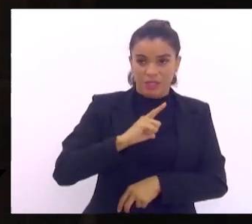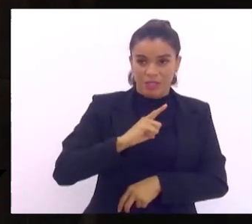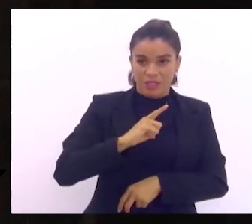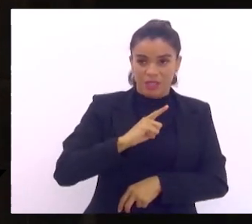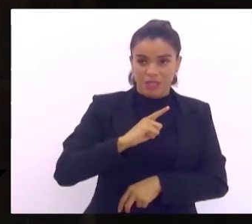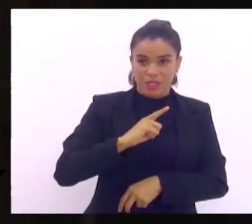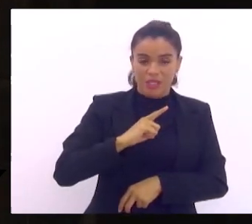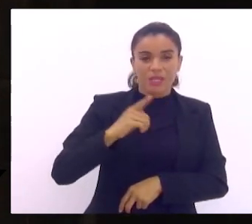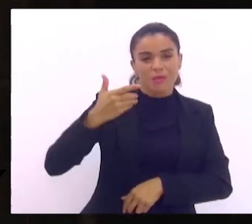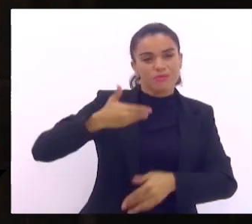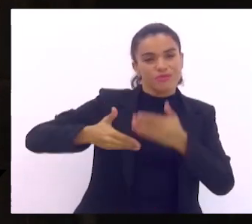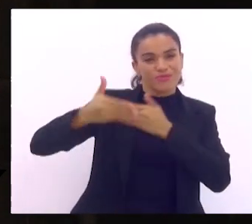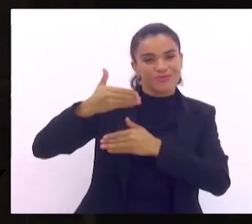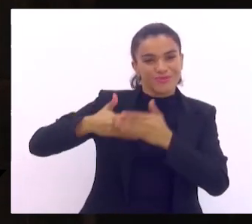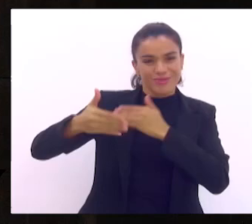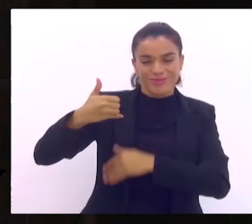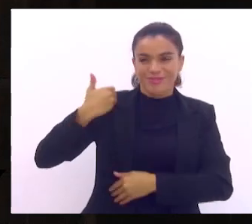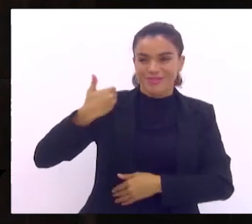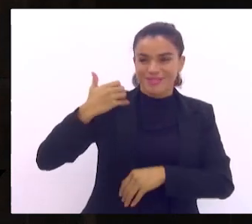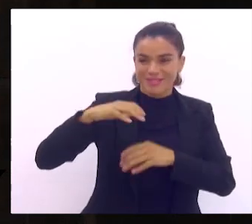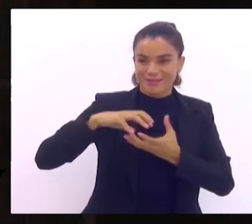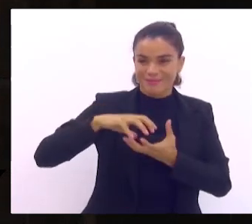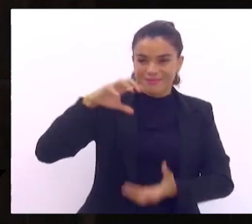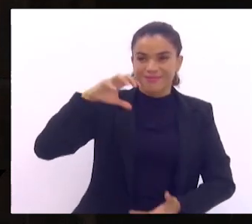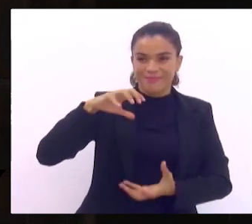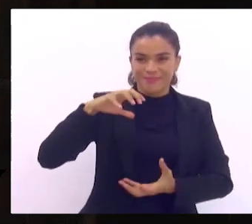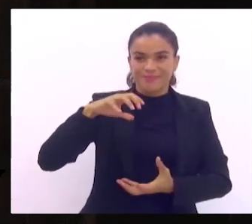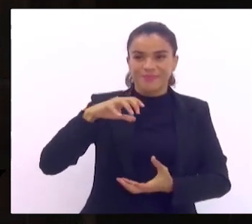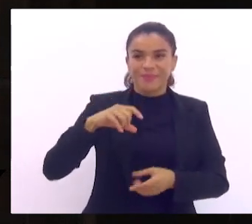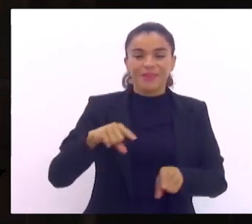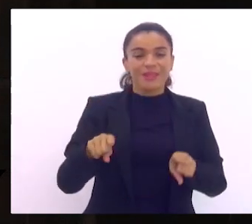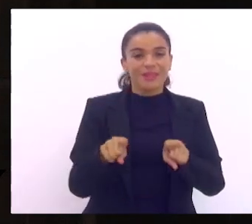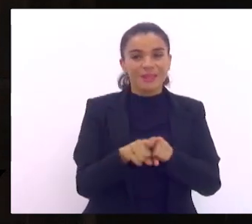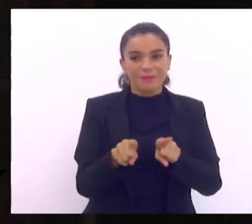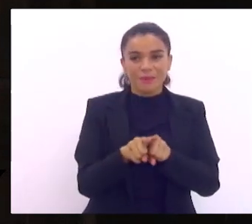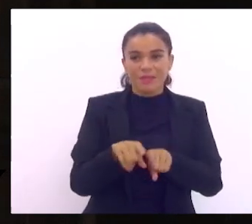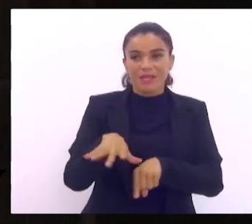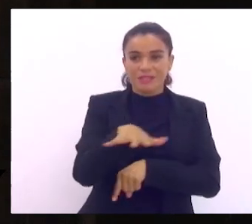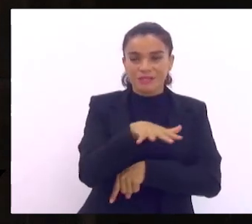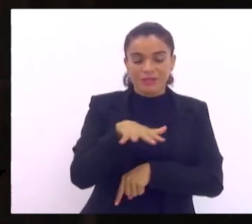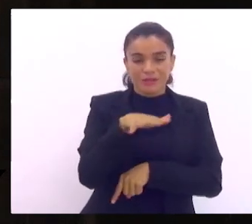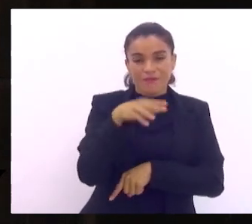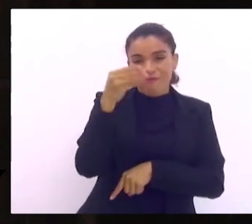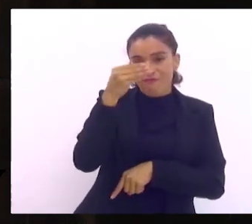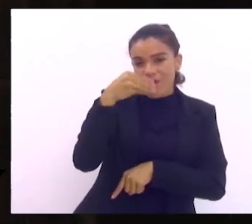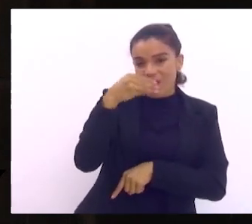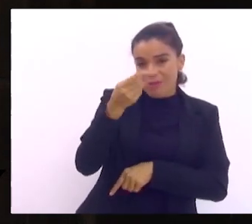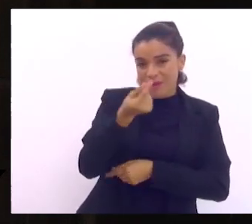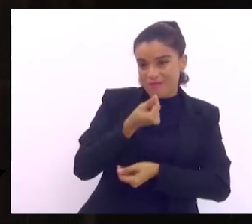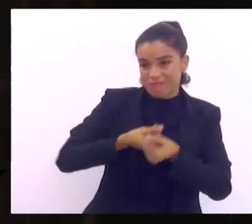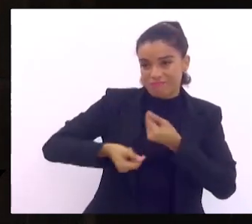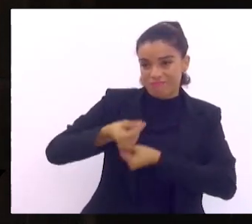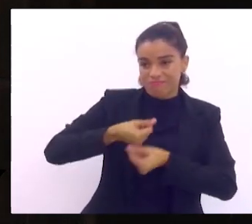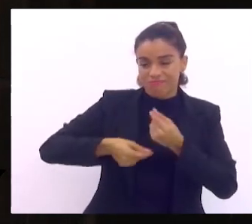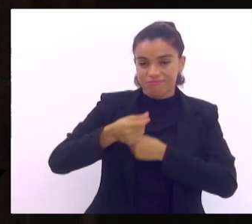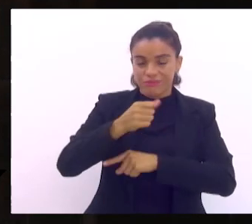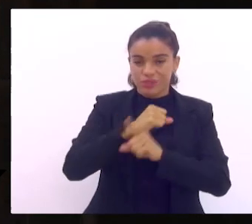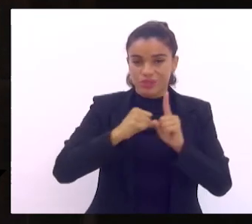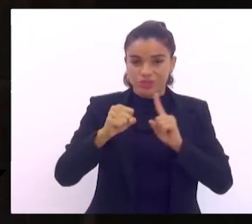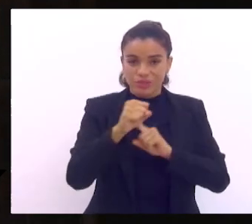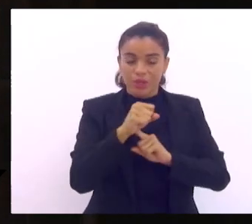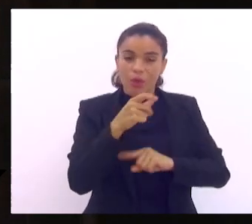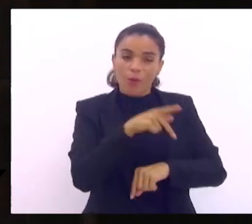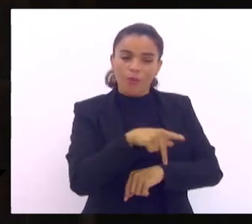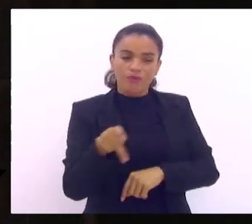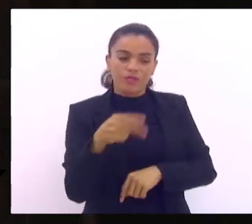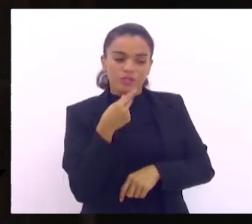os veteranos, né, que está aí, representante da FERAT, e as situações de vulnerabilidade social. O professor na escola, ele verifica